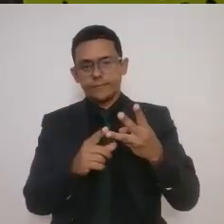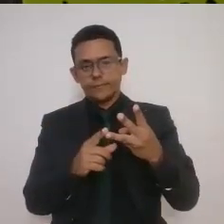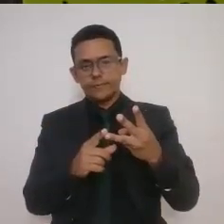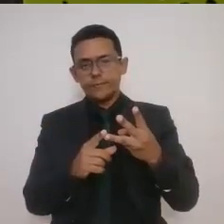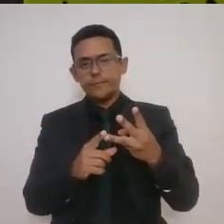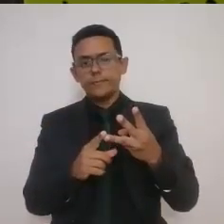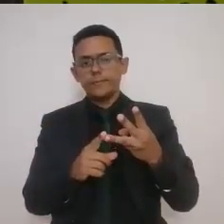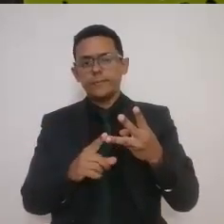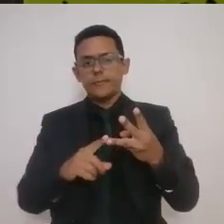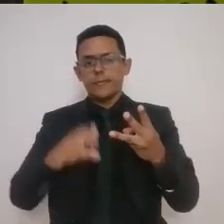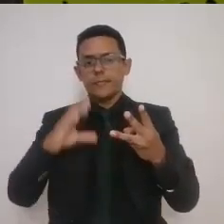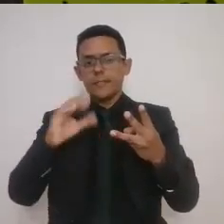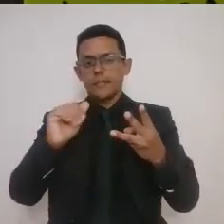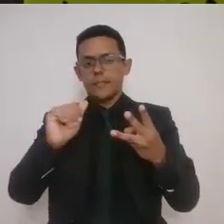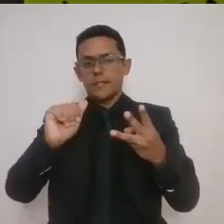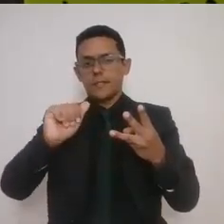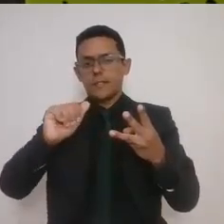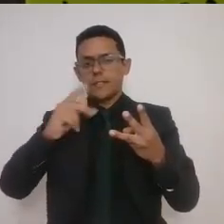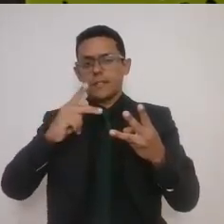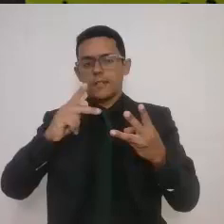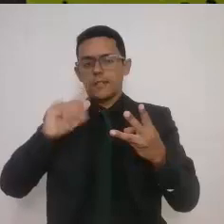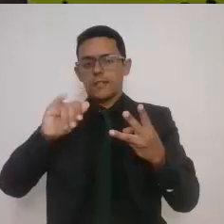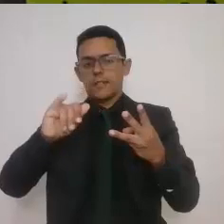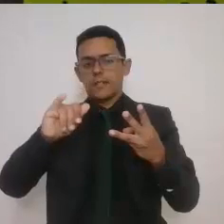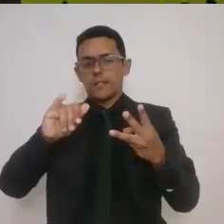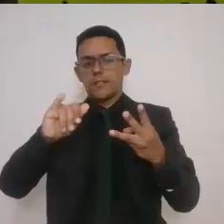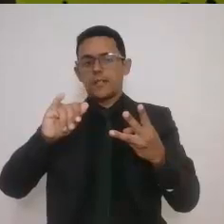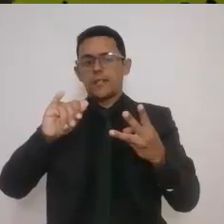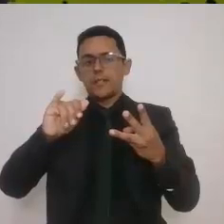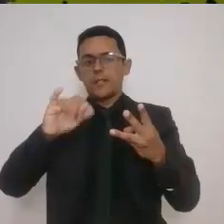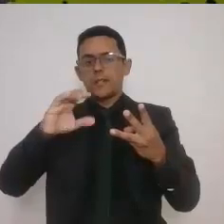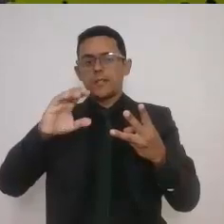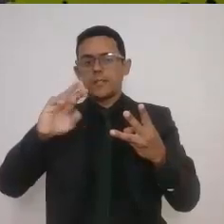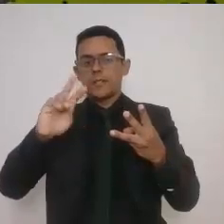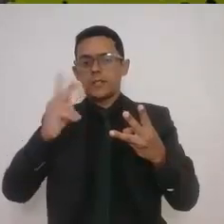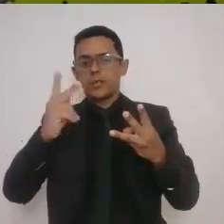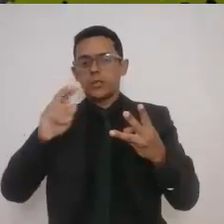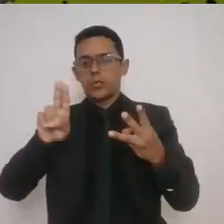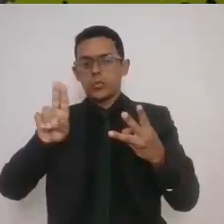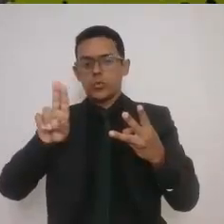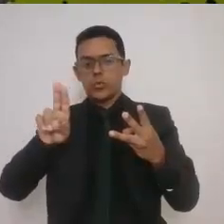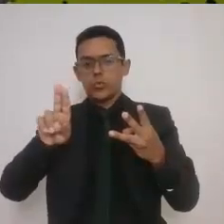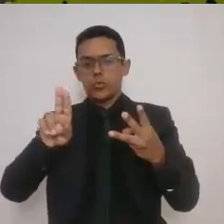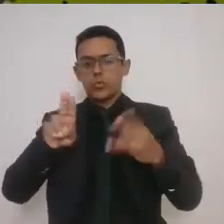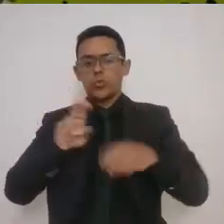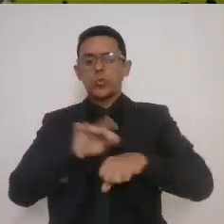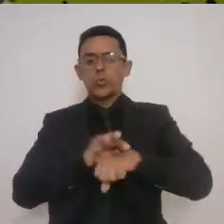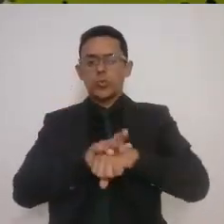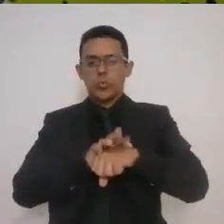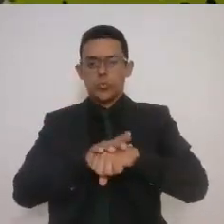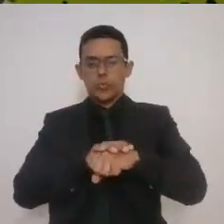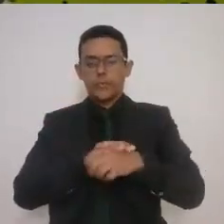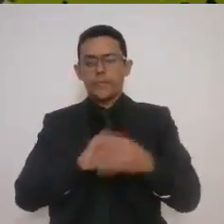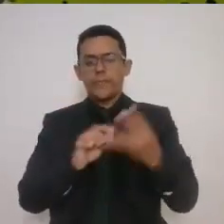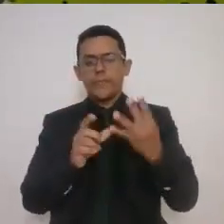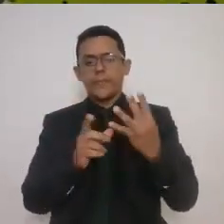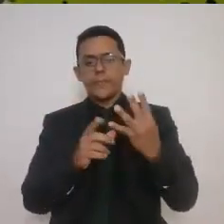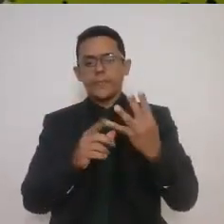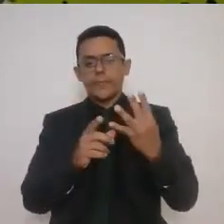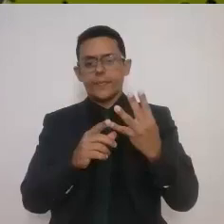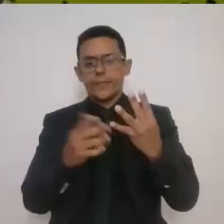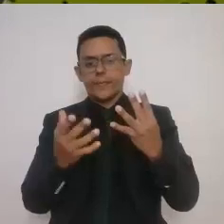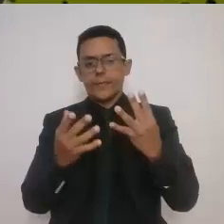Capuchu, que por motivo de saúde. Registrar também que o desembargador Gilson irá participar